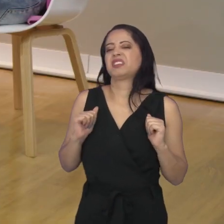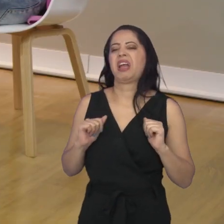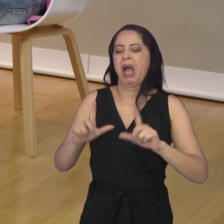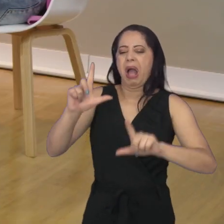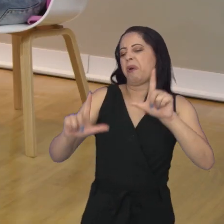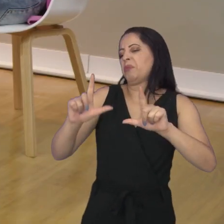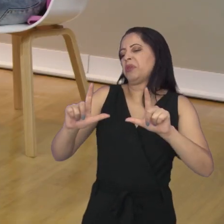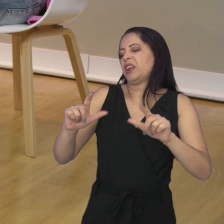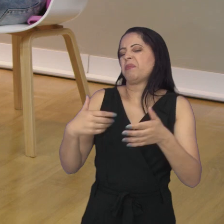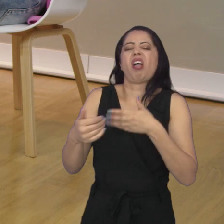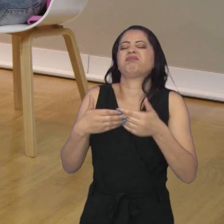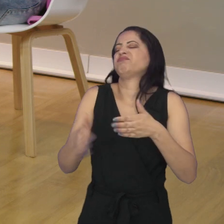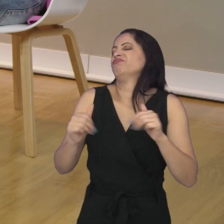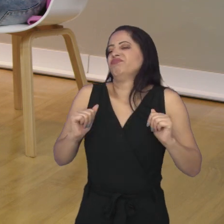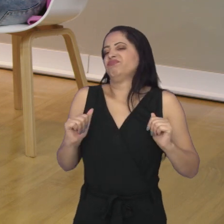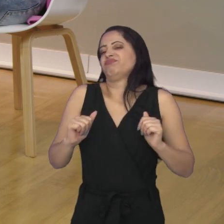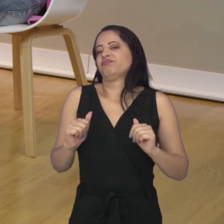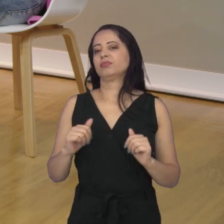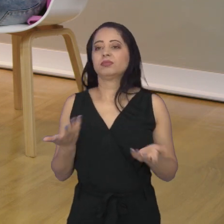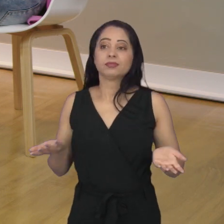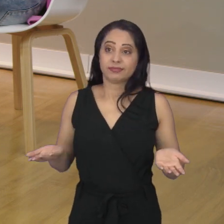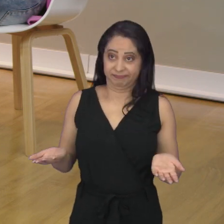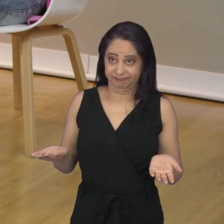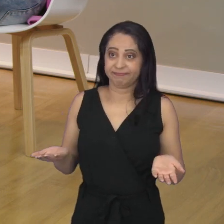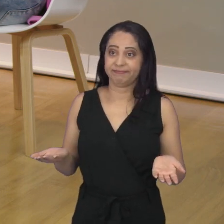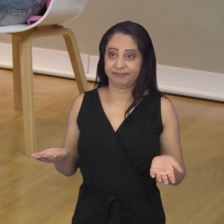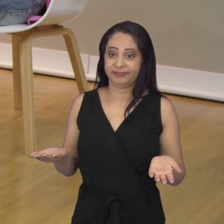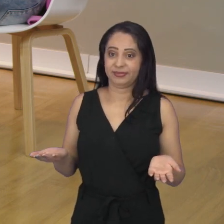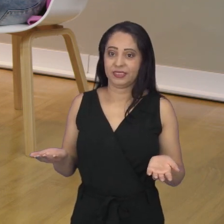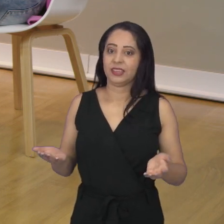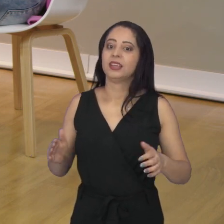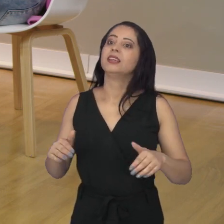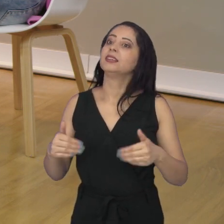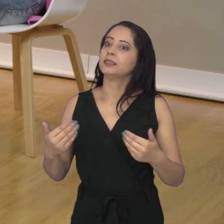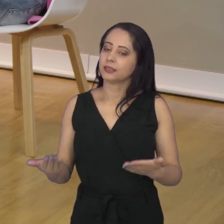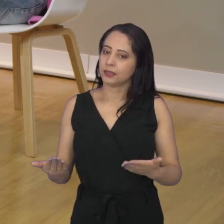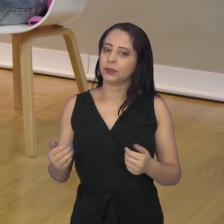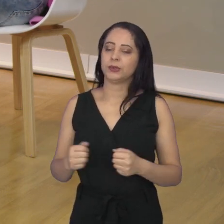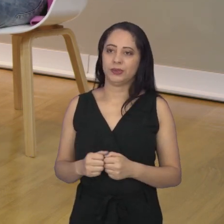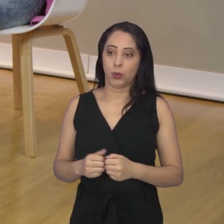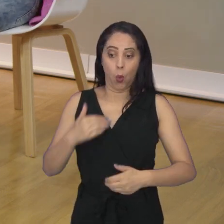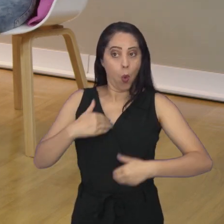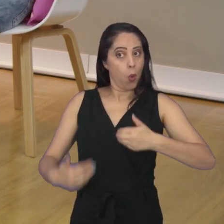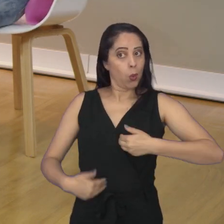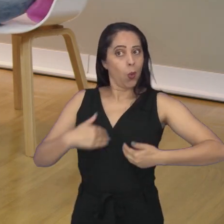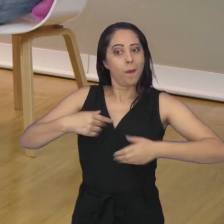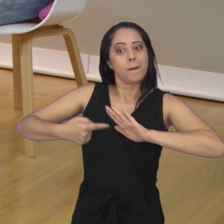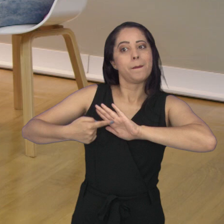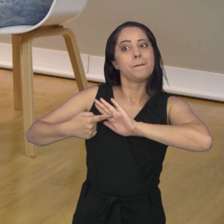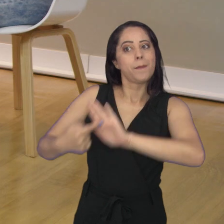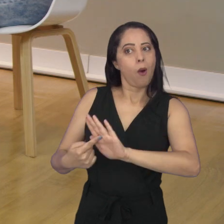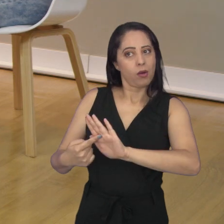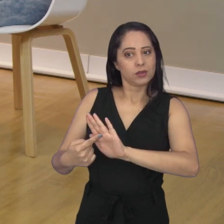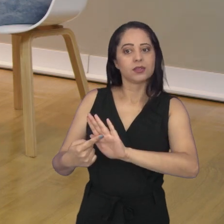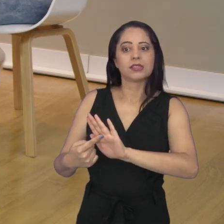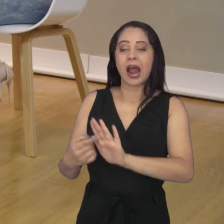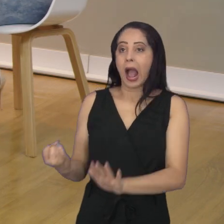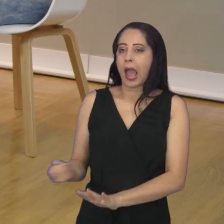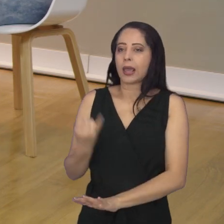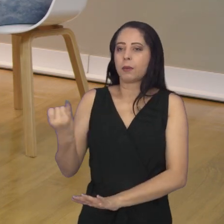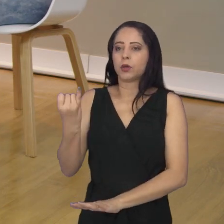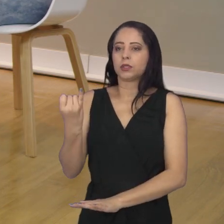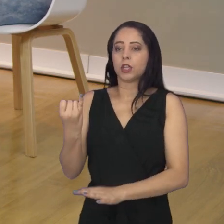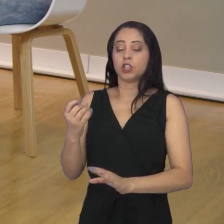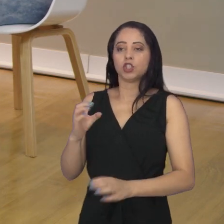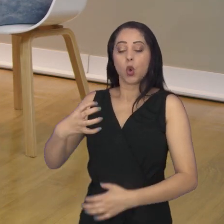mim esse programa que eu realmente não tô afim, né? Então, o que é